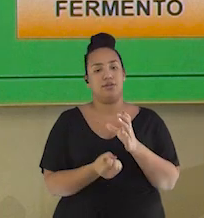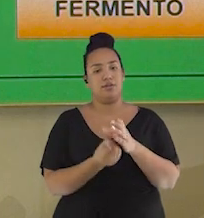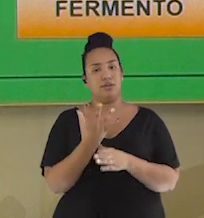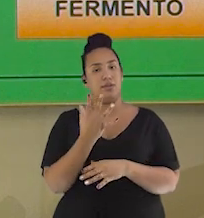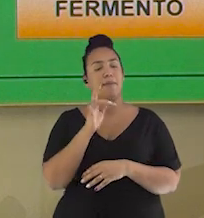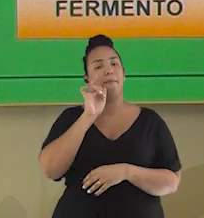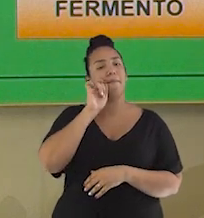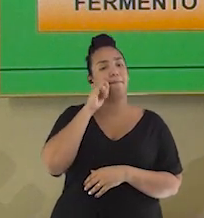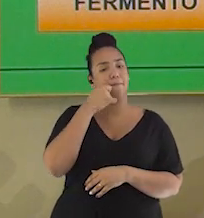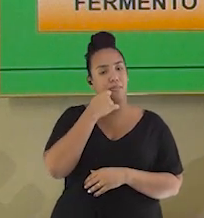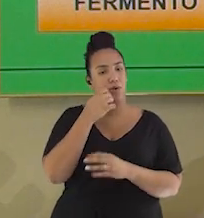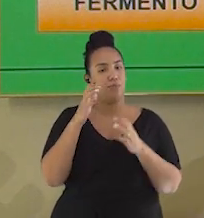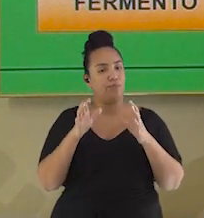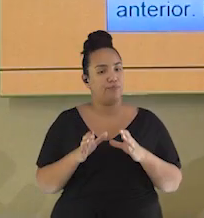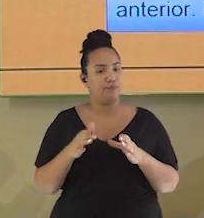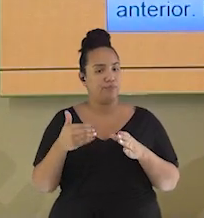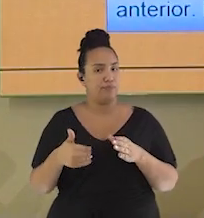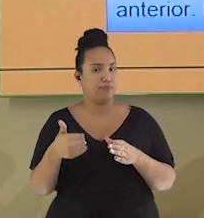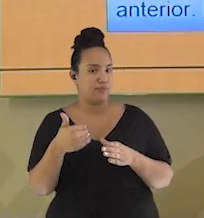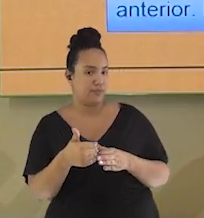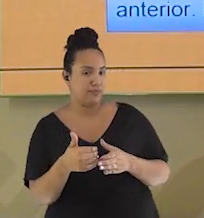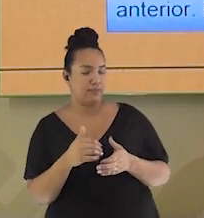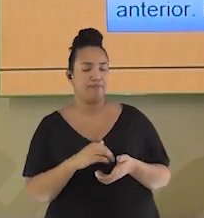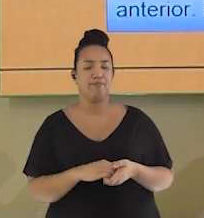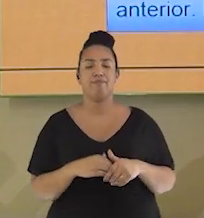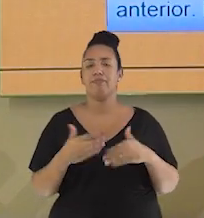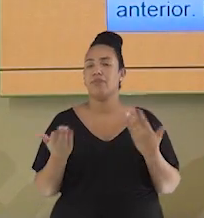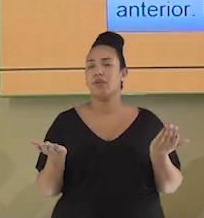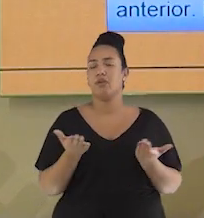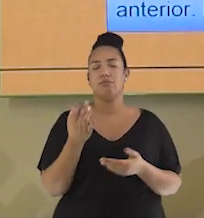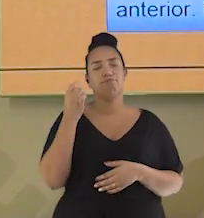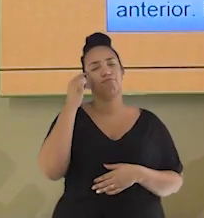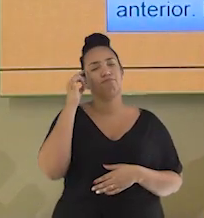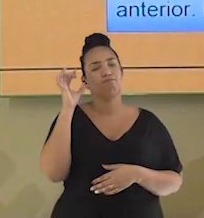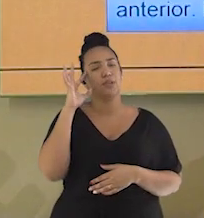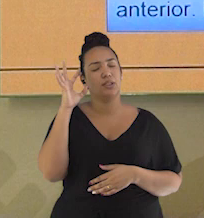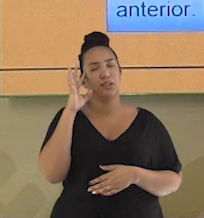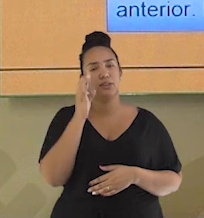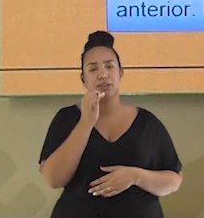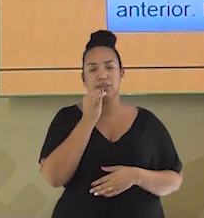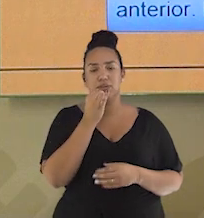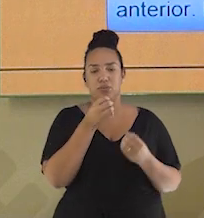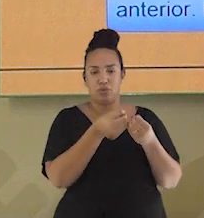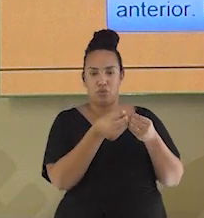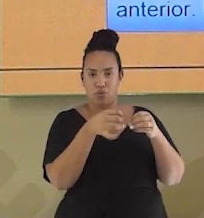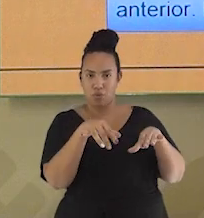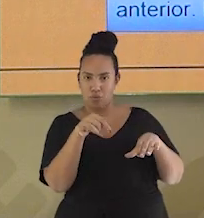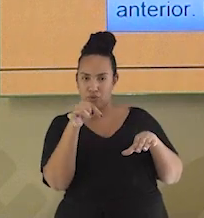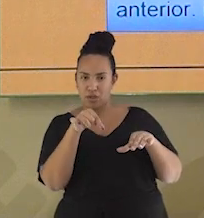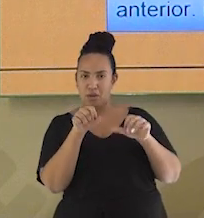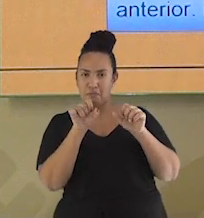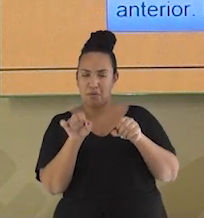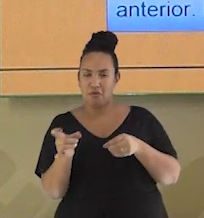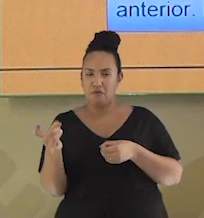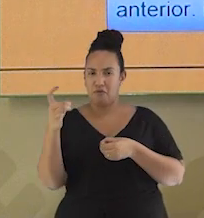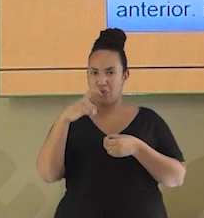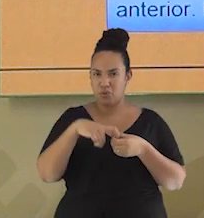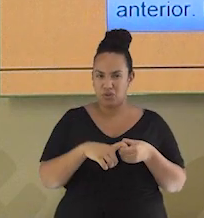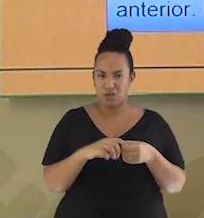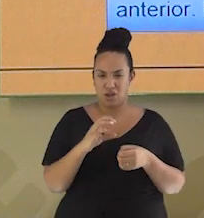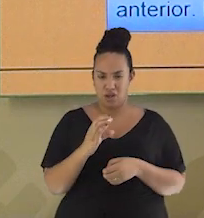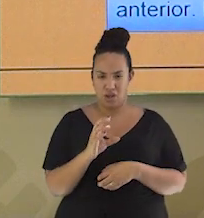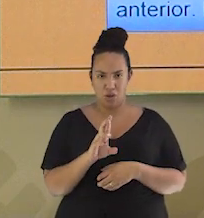e pães. Agora, pense, é possível fazer um ovo cozido voltar ao estágio de